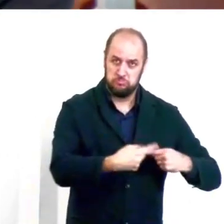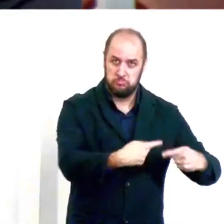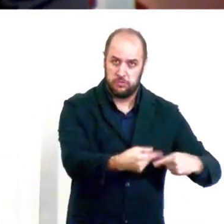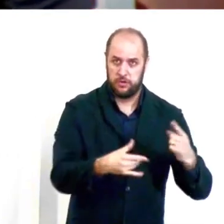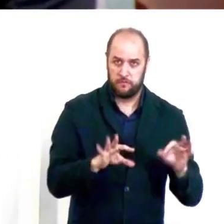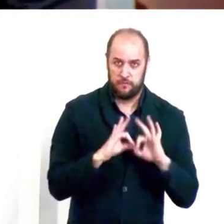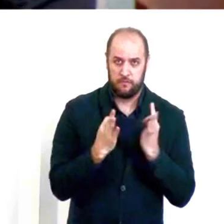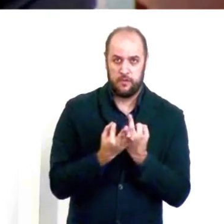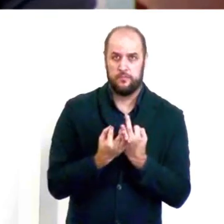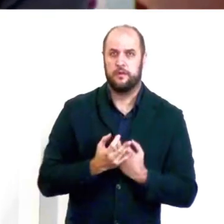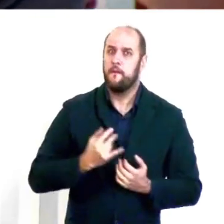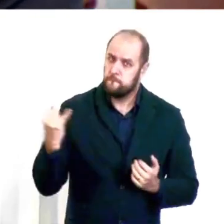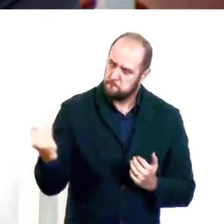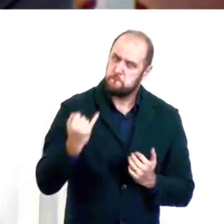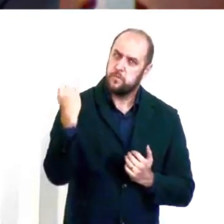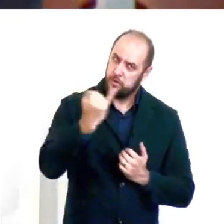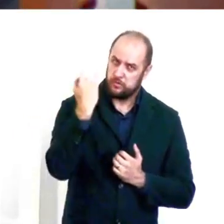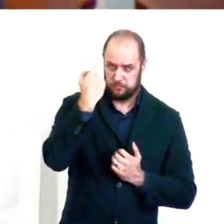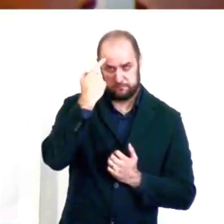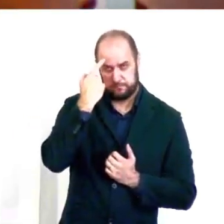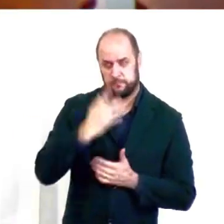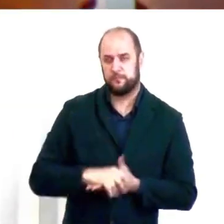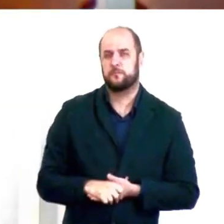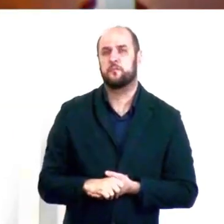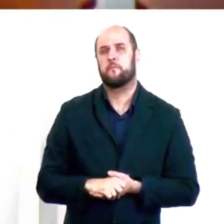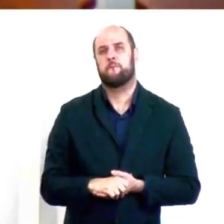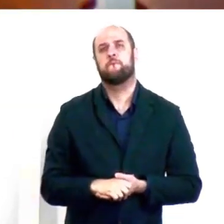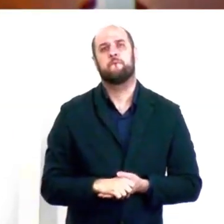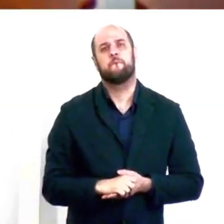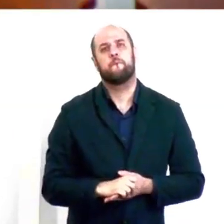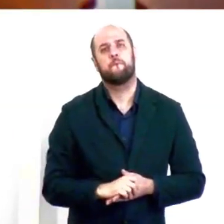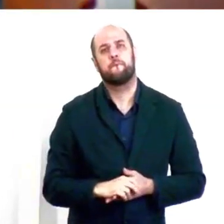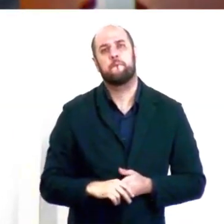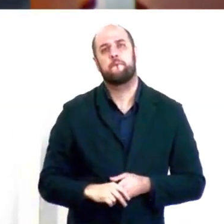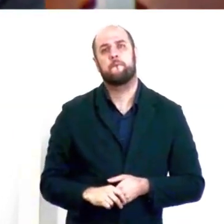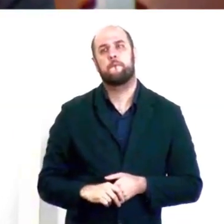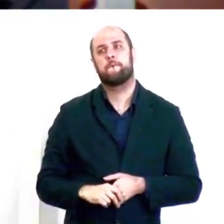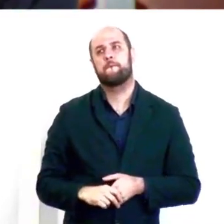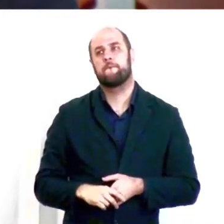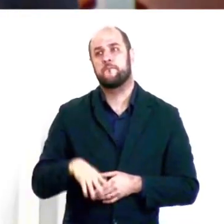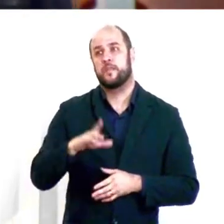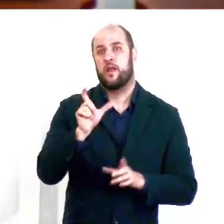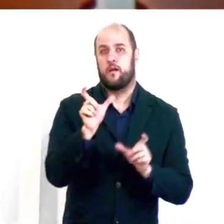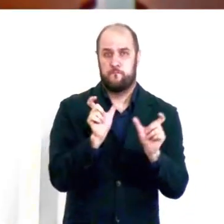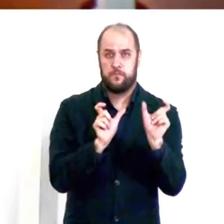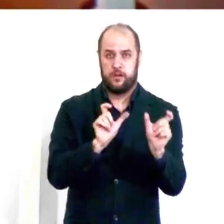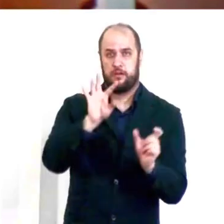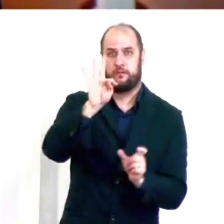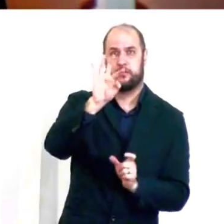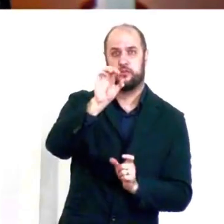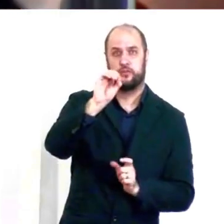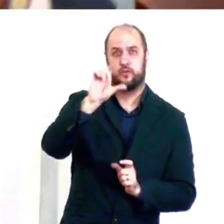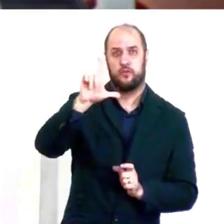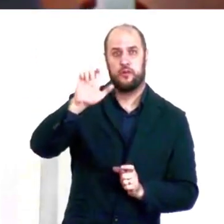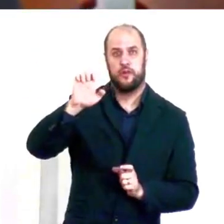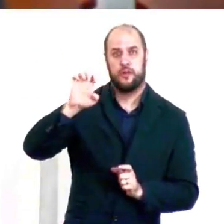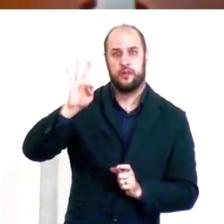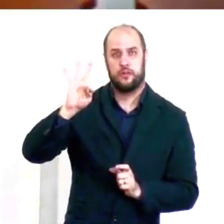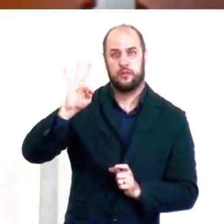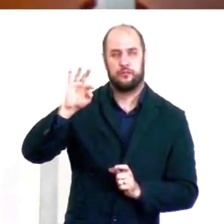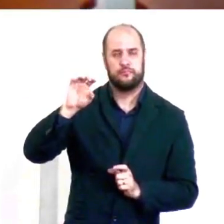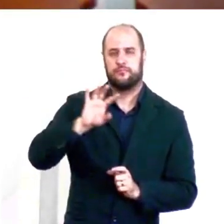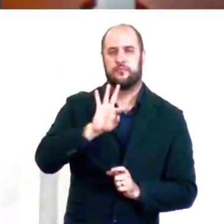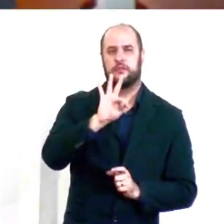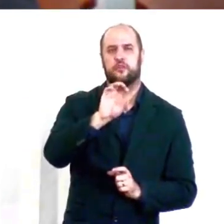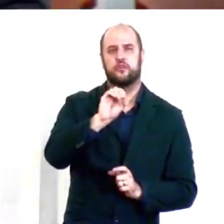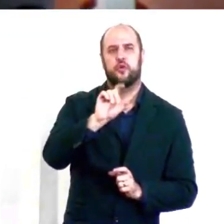ela é muito importante. Nós chamamos isso aqui no texto de Toledote. Toledote é a história de. E aqui no verso